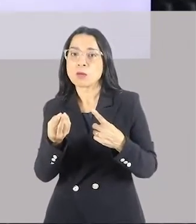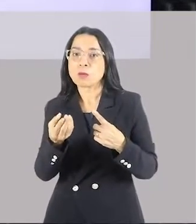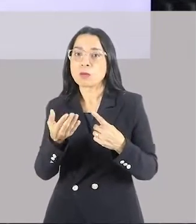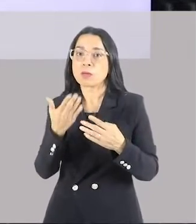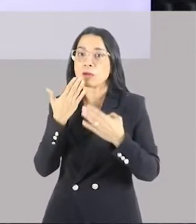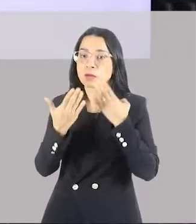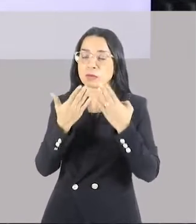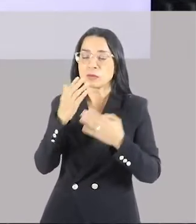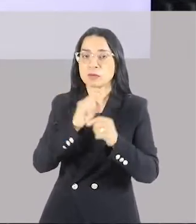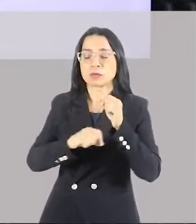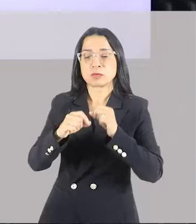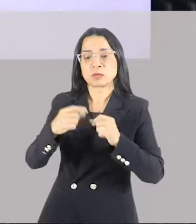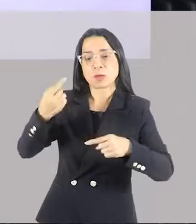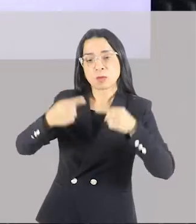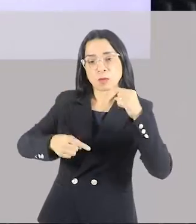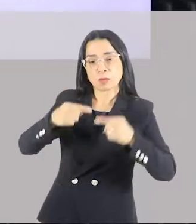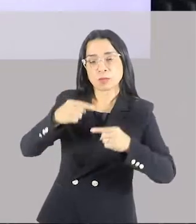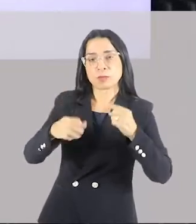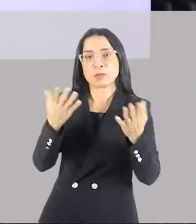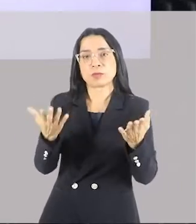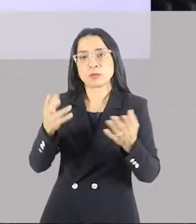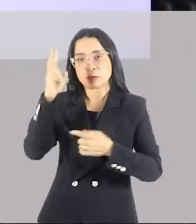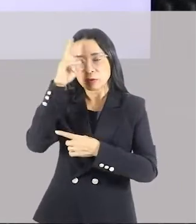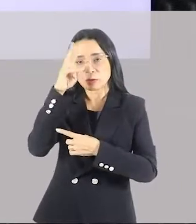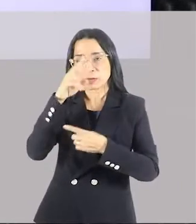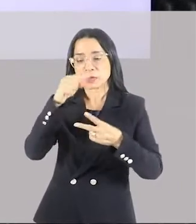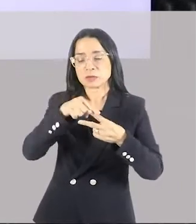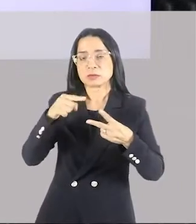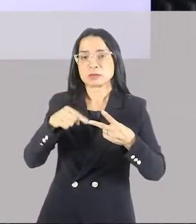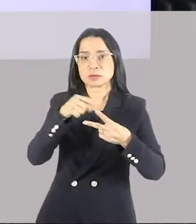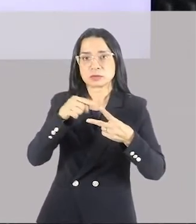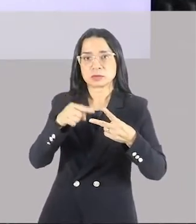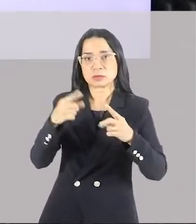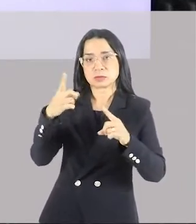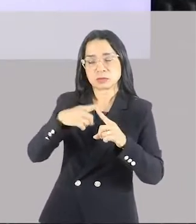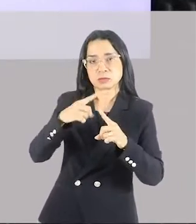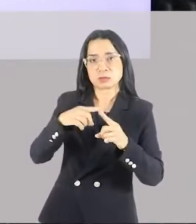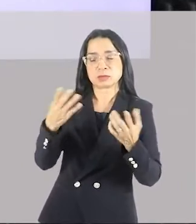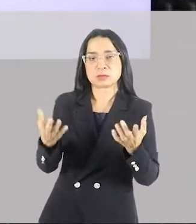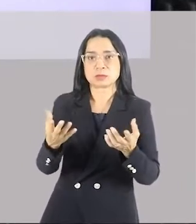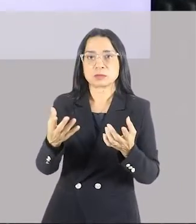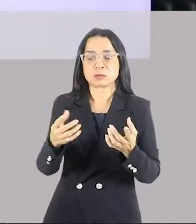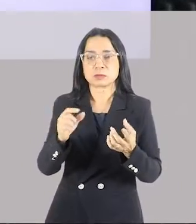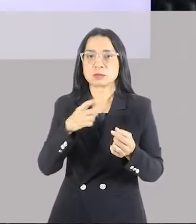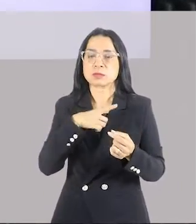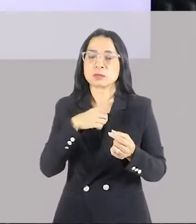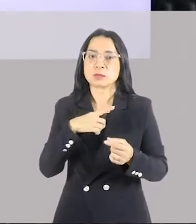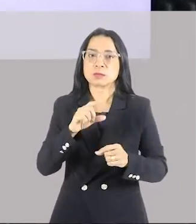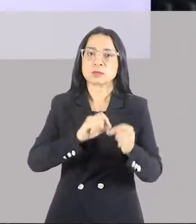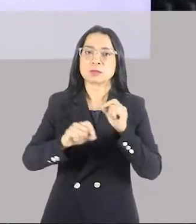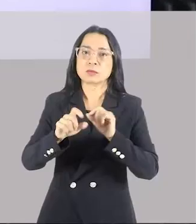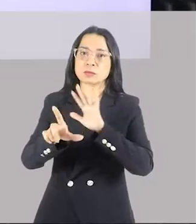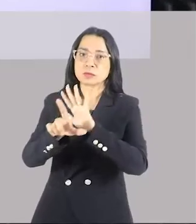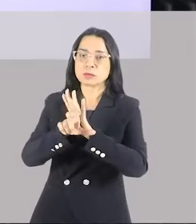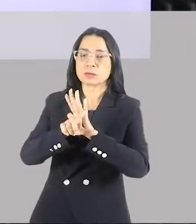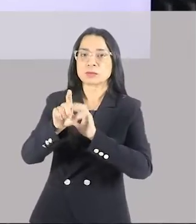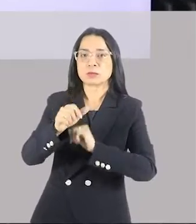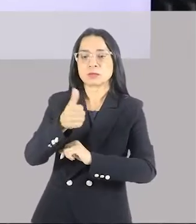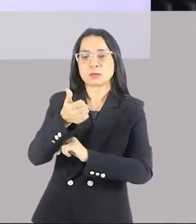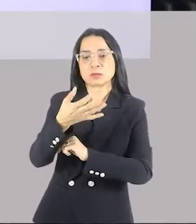competitivo. Lembrando, é claro, que essas duas categorias, essas duas modalidades, elas existem na Lei